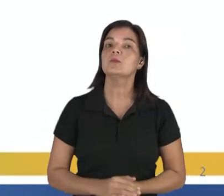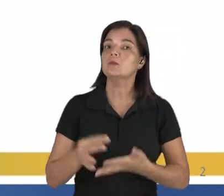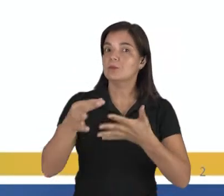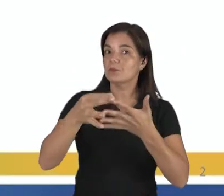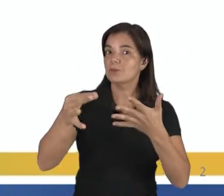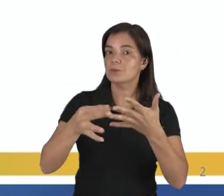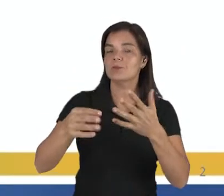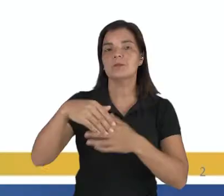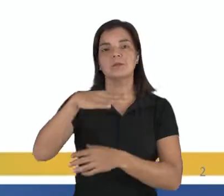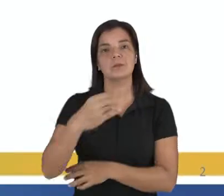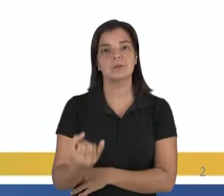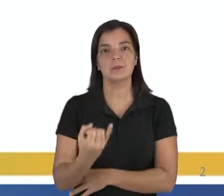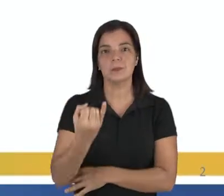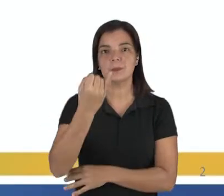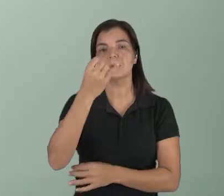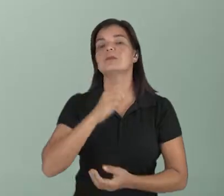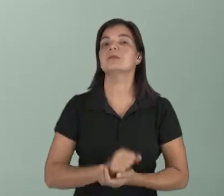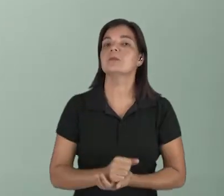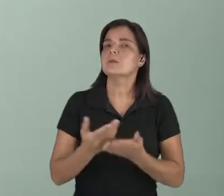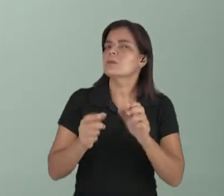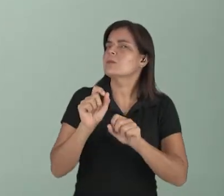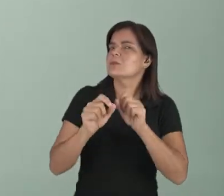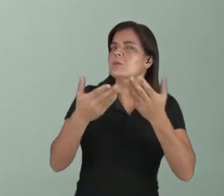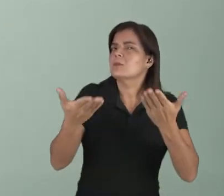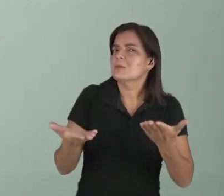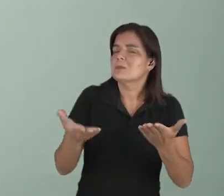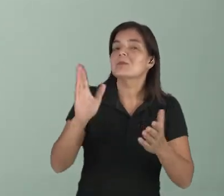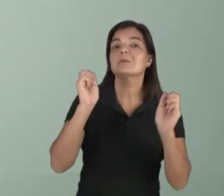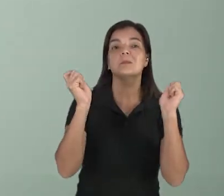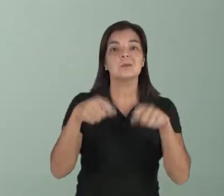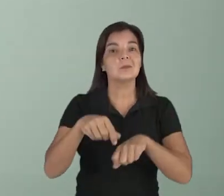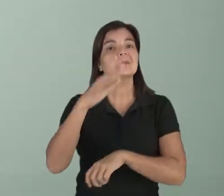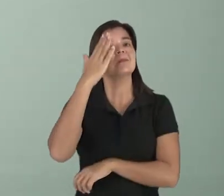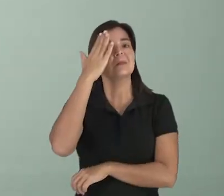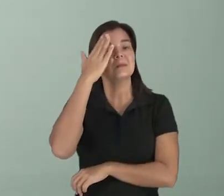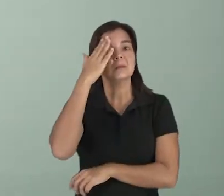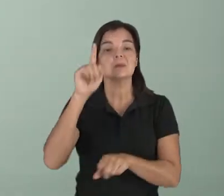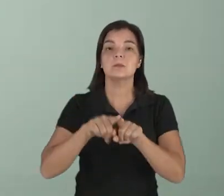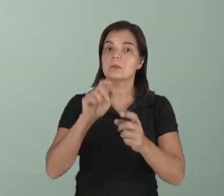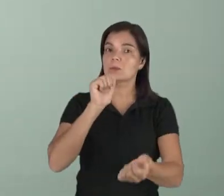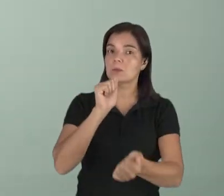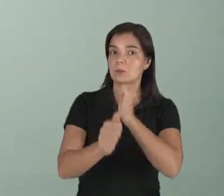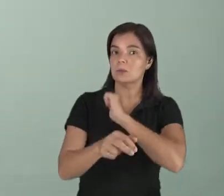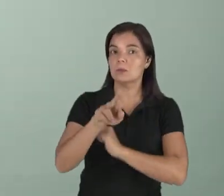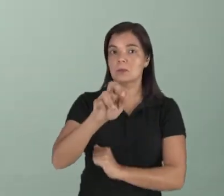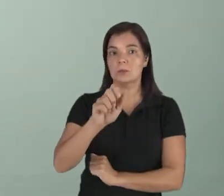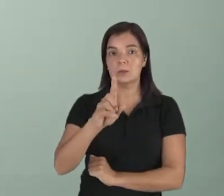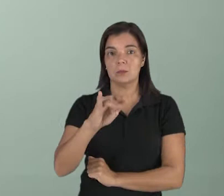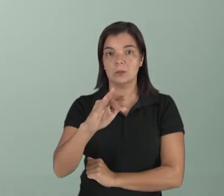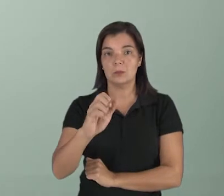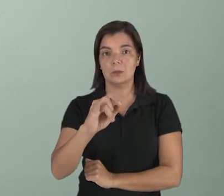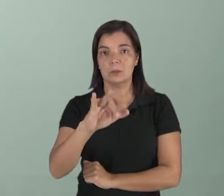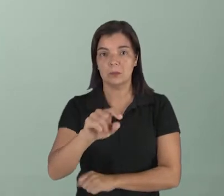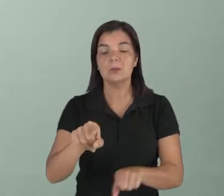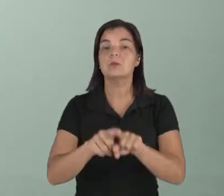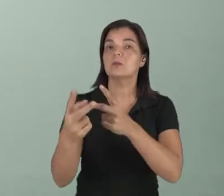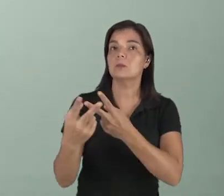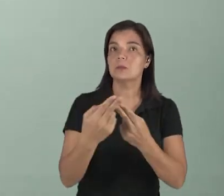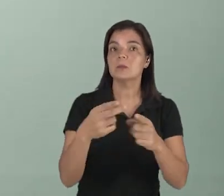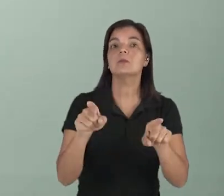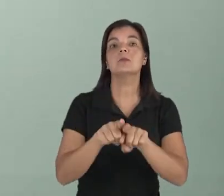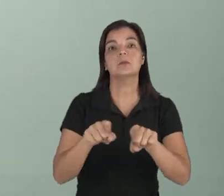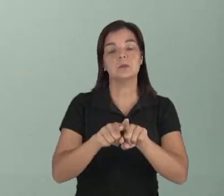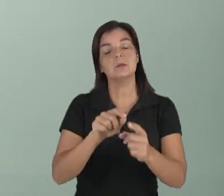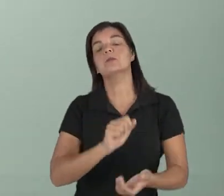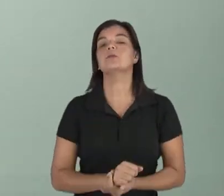fatores mais importantes. Então, o que a gente já pode entender aí, né? Os esportes radicais e de aventura, eles